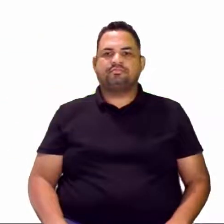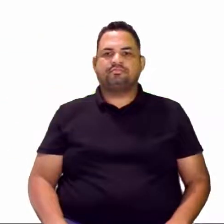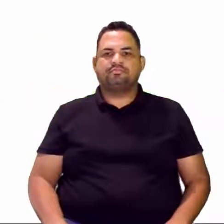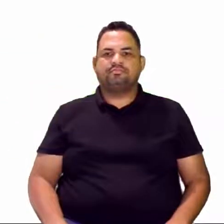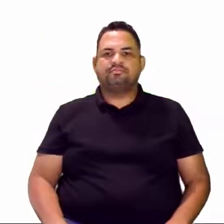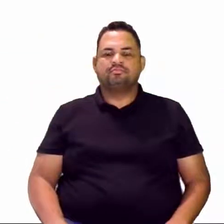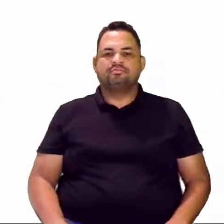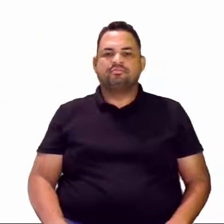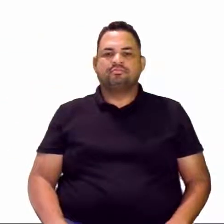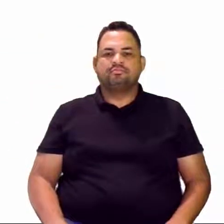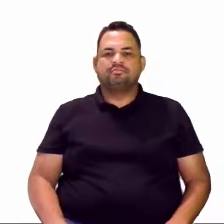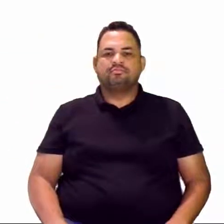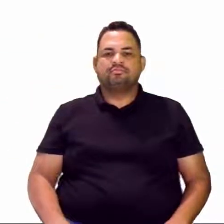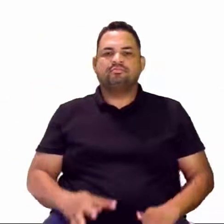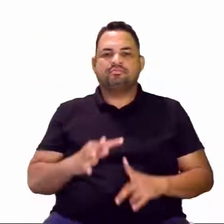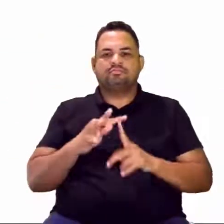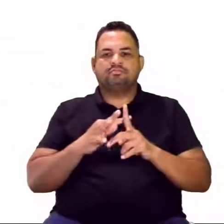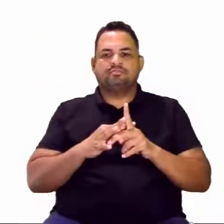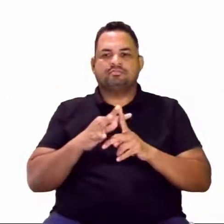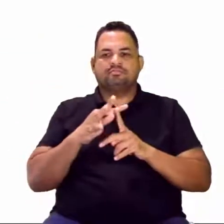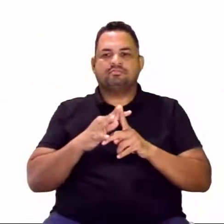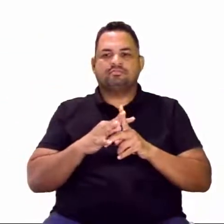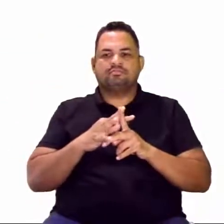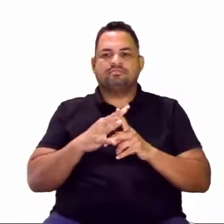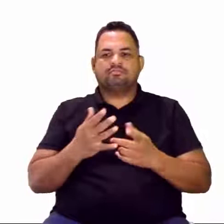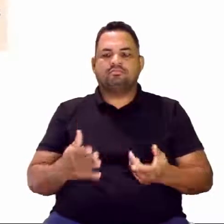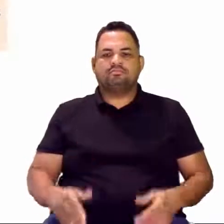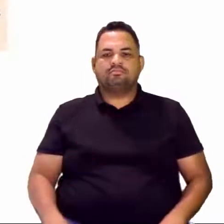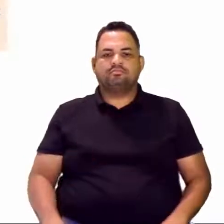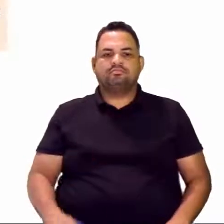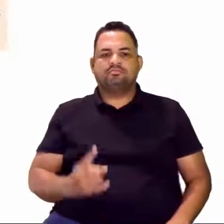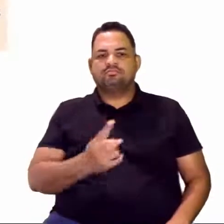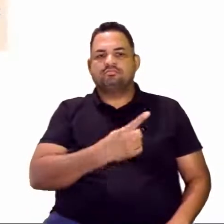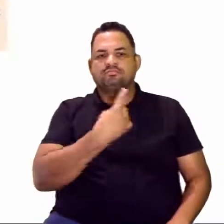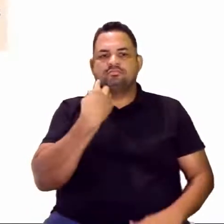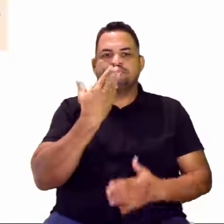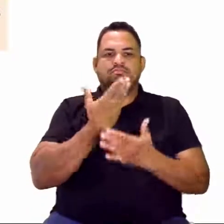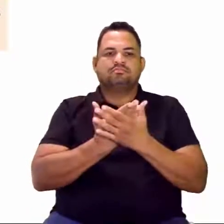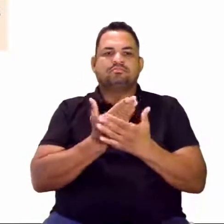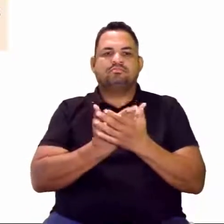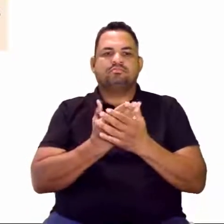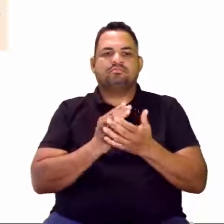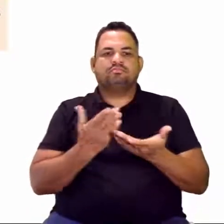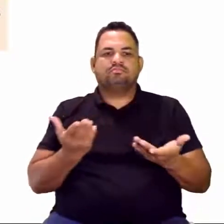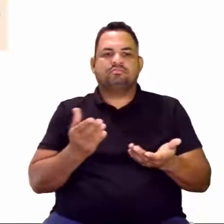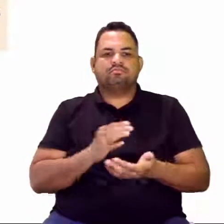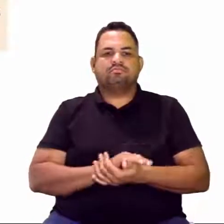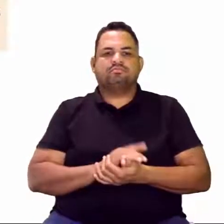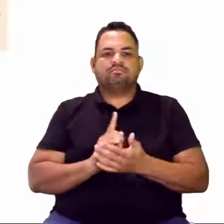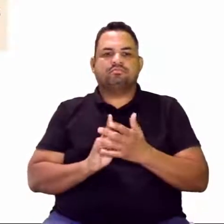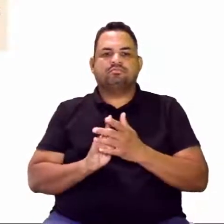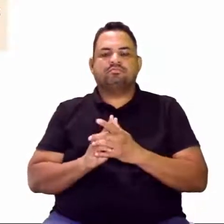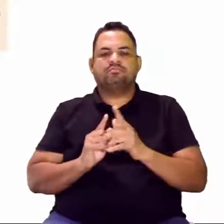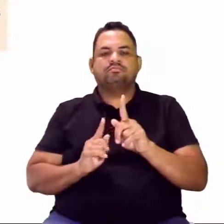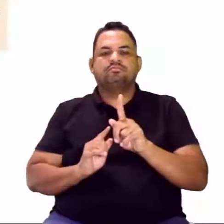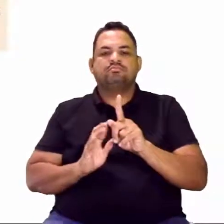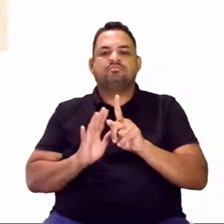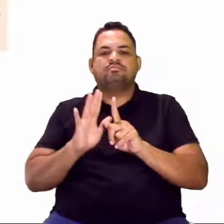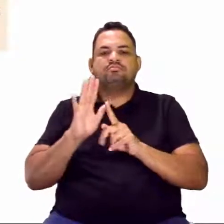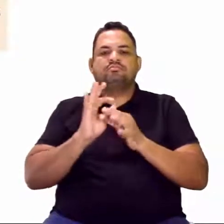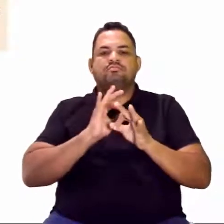assim sendo, sobre a temperatura, nós vimos que a temperatura dos